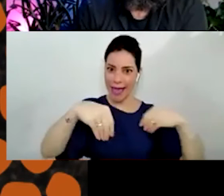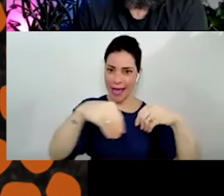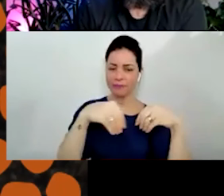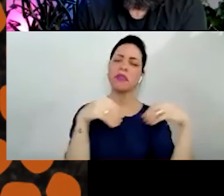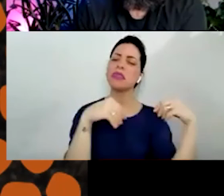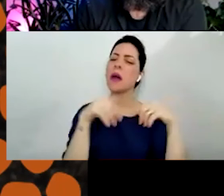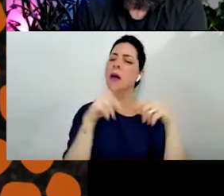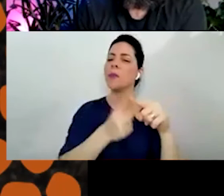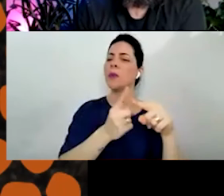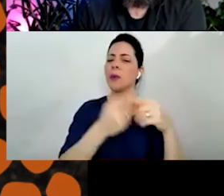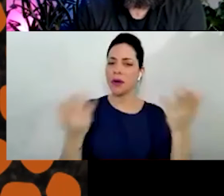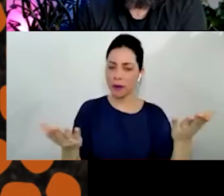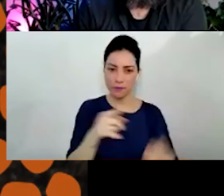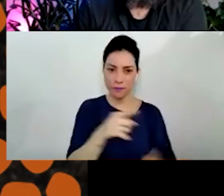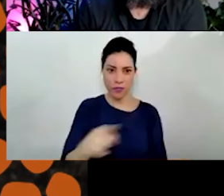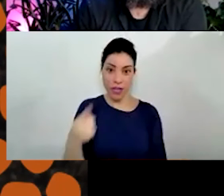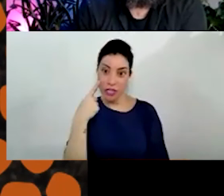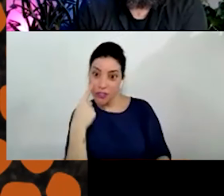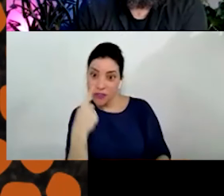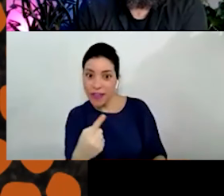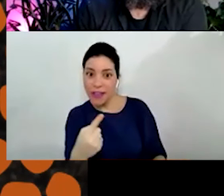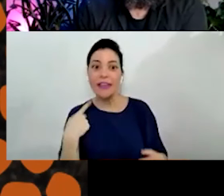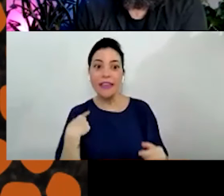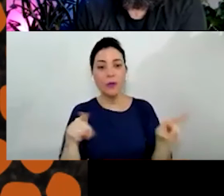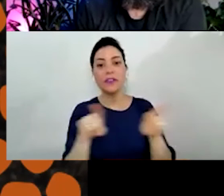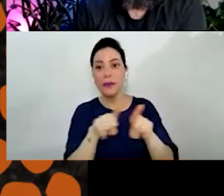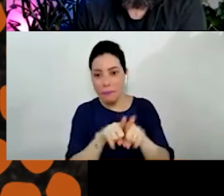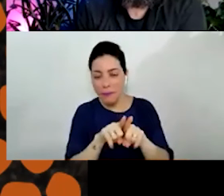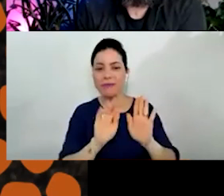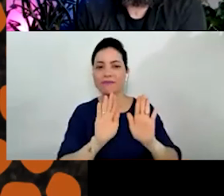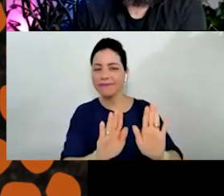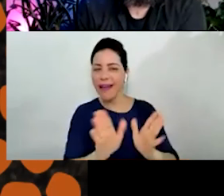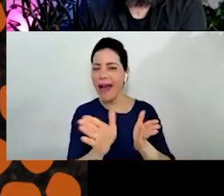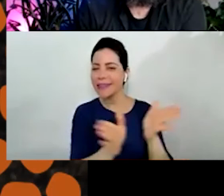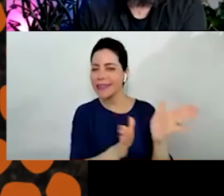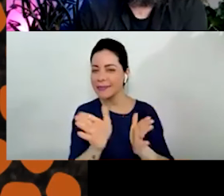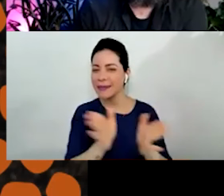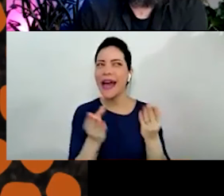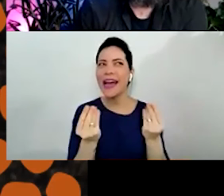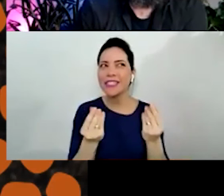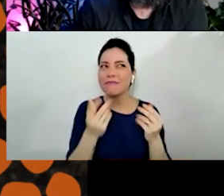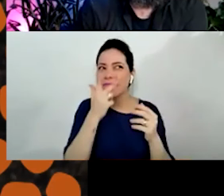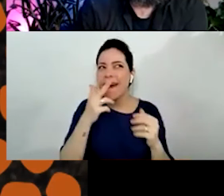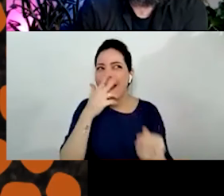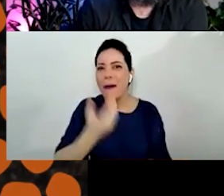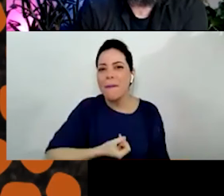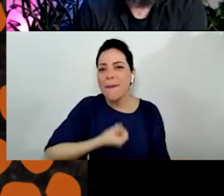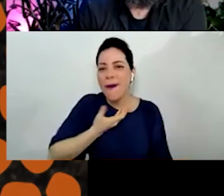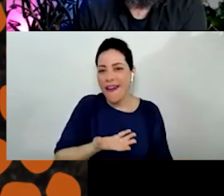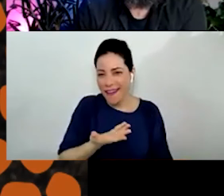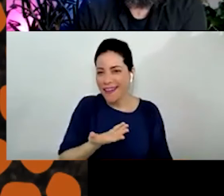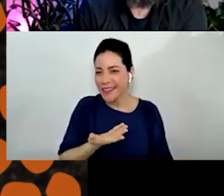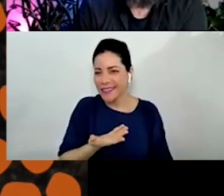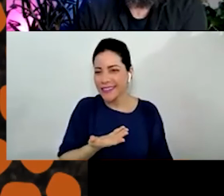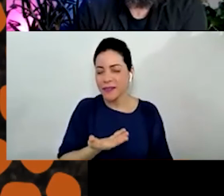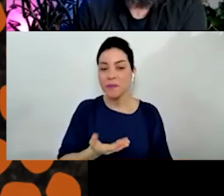terra agora vocês vão ver que eu também deixei acessibilidade de uma forma poética vamos dizer assim